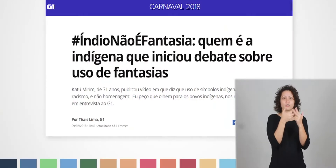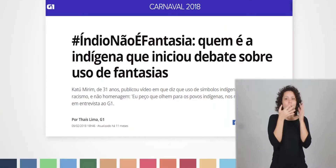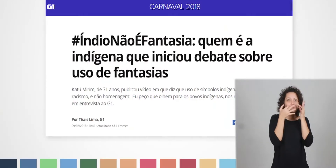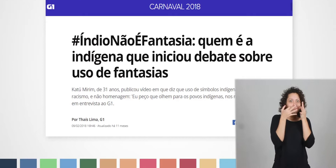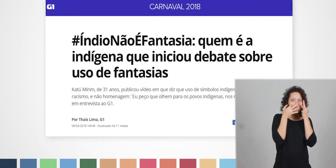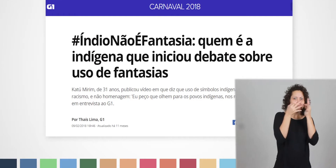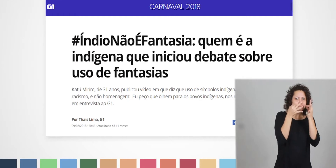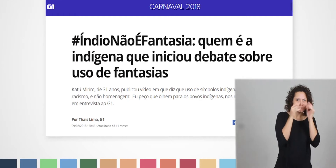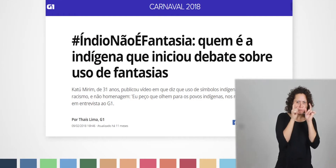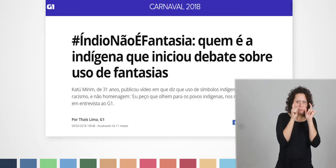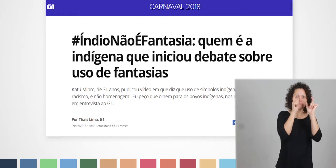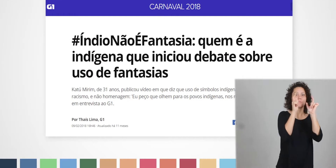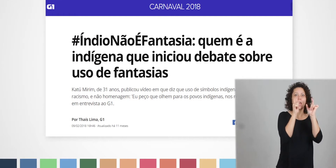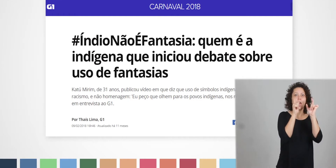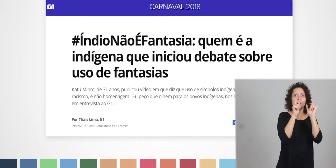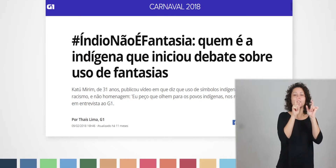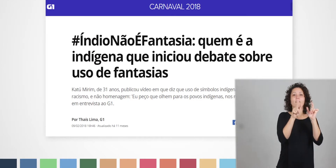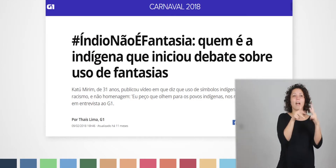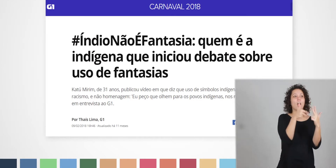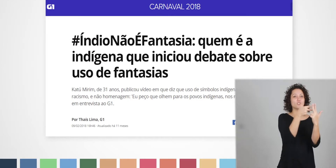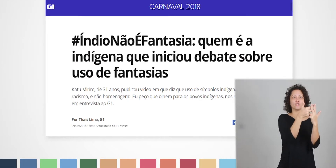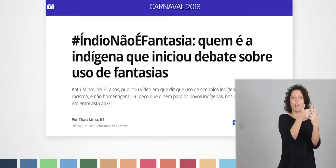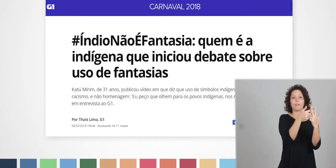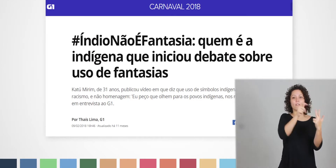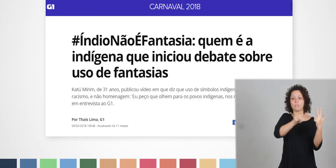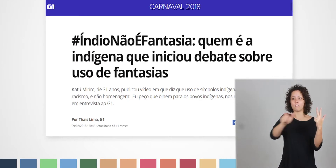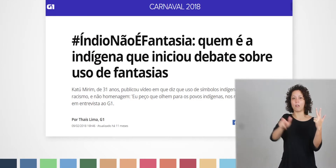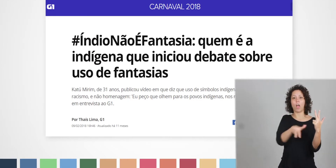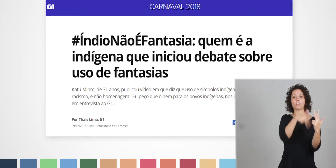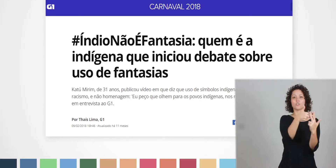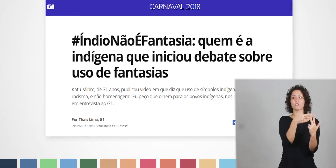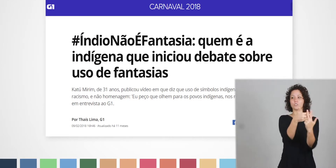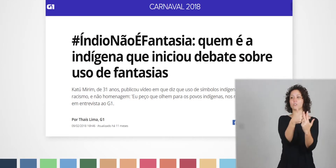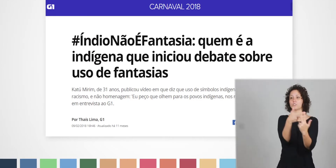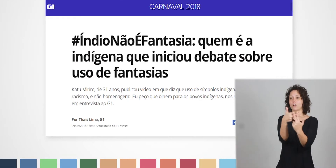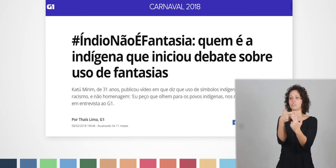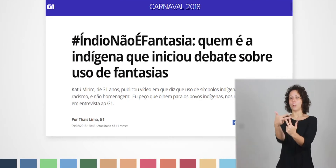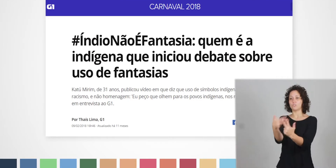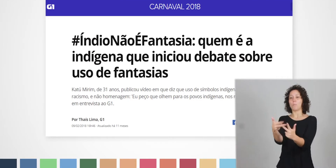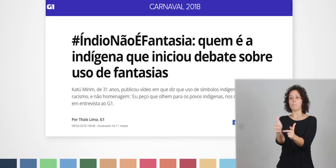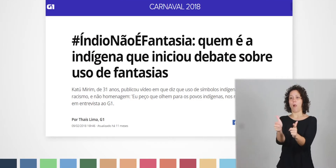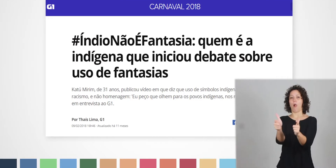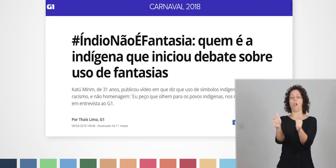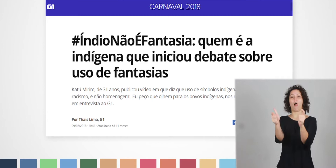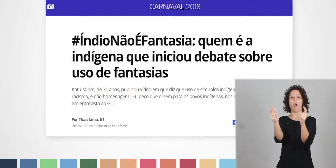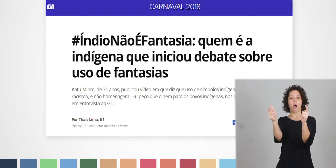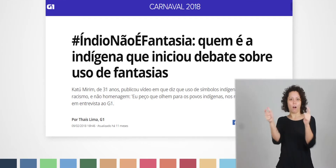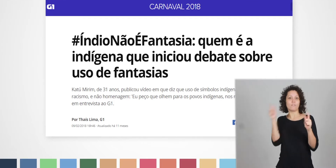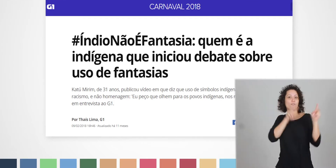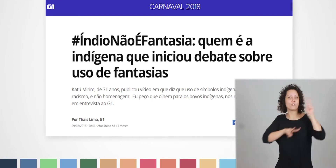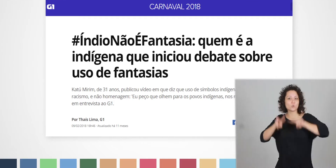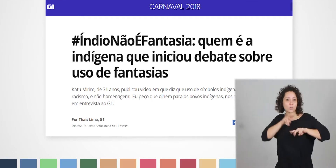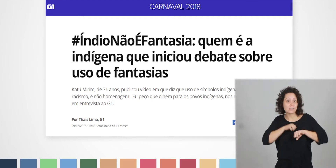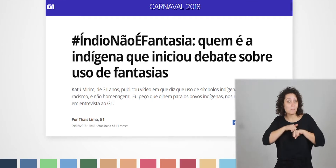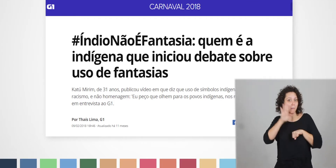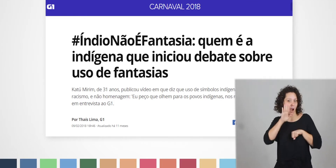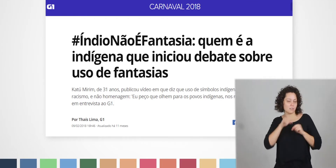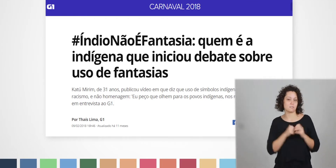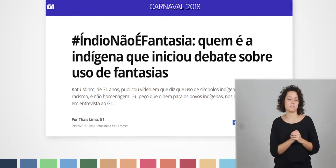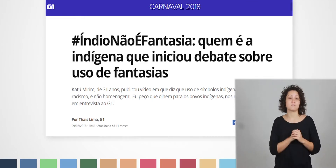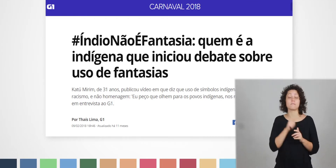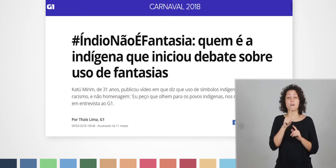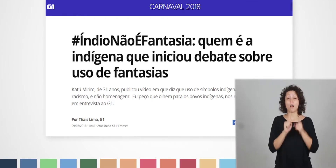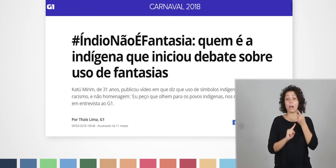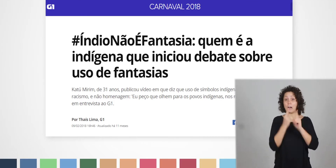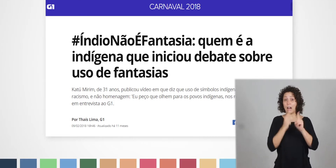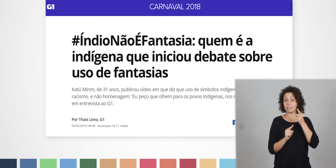porque gera repercussão, as pessoas replicam, compartilham, e isso gera mais visualização em rede social. Então, nesse caso, foi no Carnaval